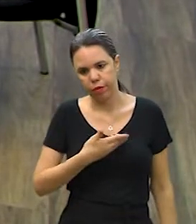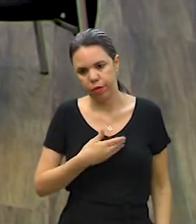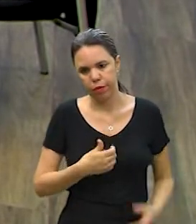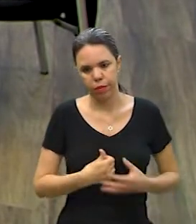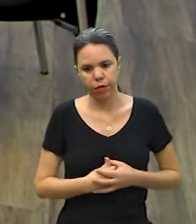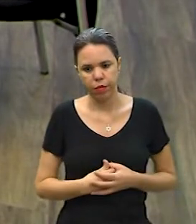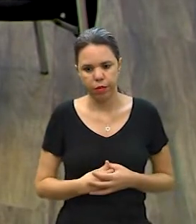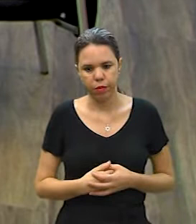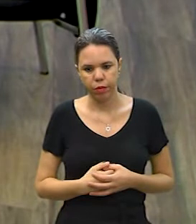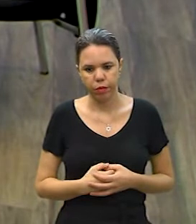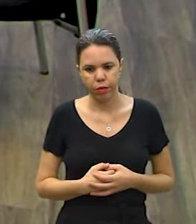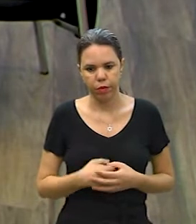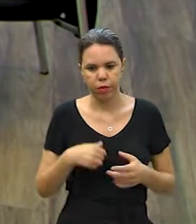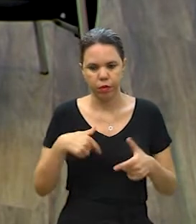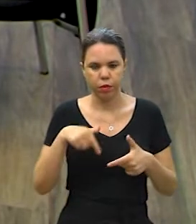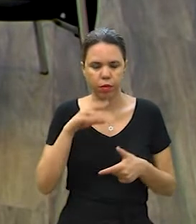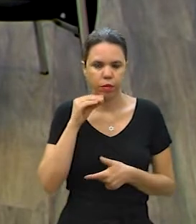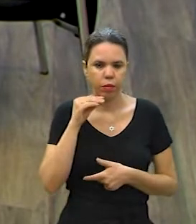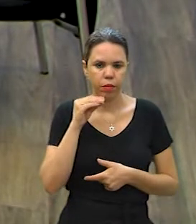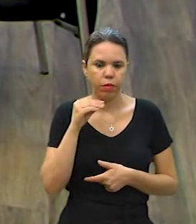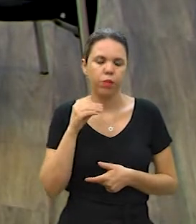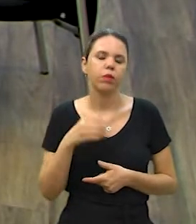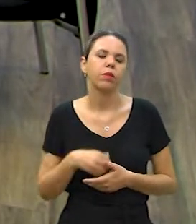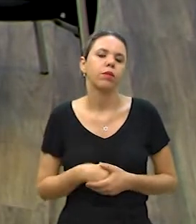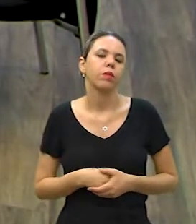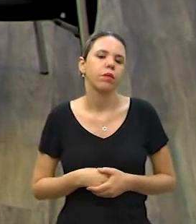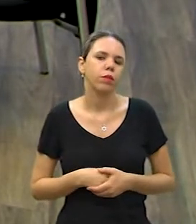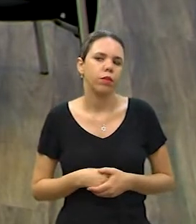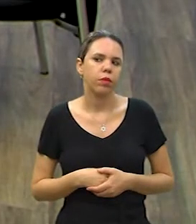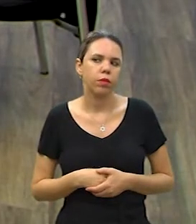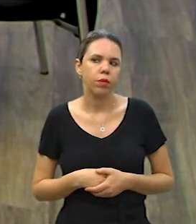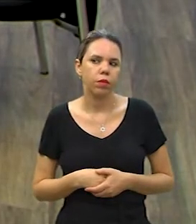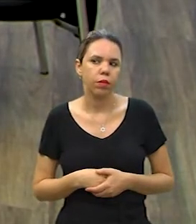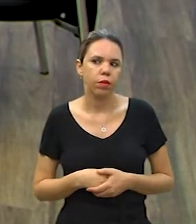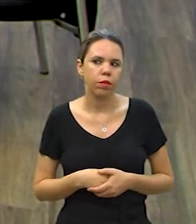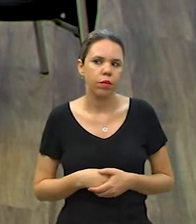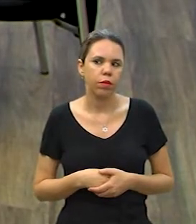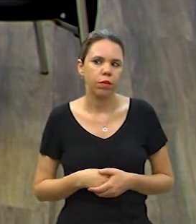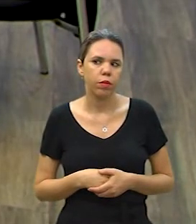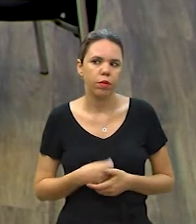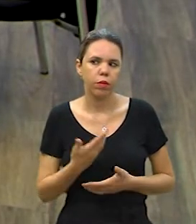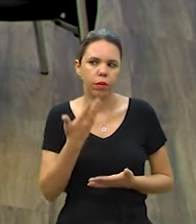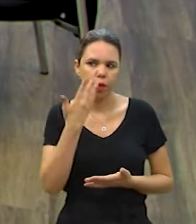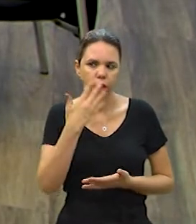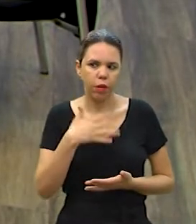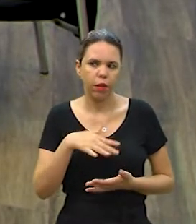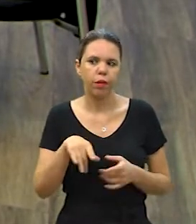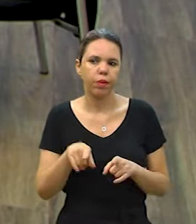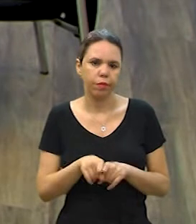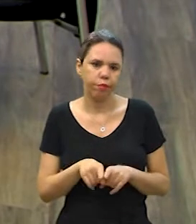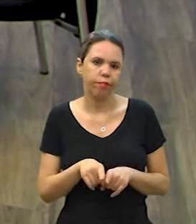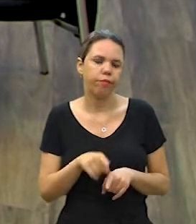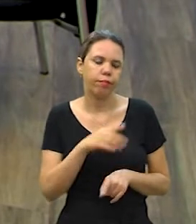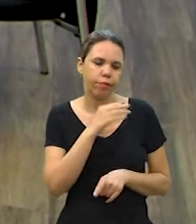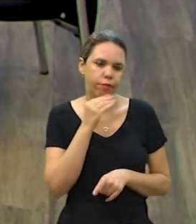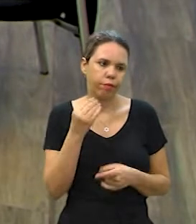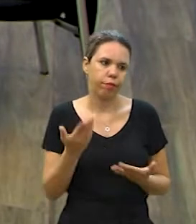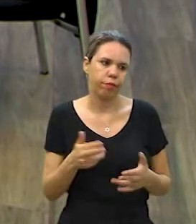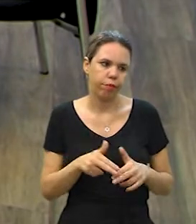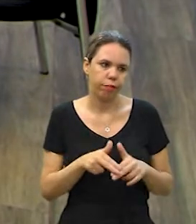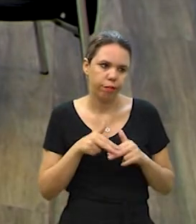Muito, né? Dos trabalhadores, trabalhadoras e das próprias crianças e adolescentes, por